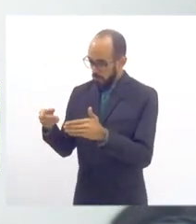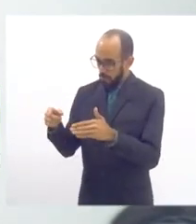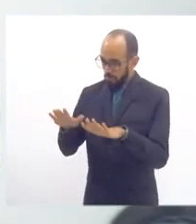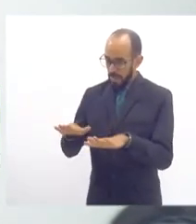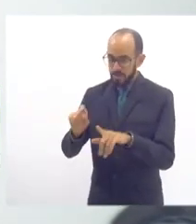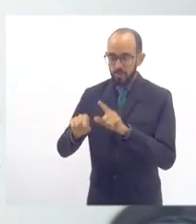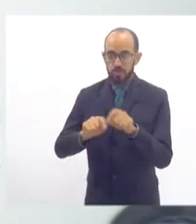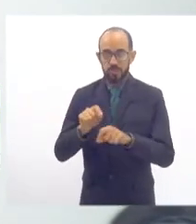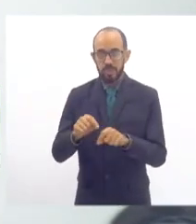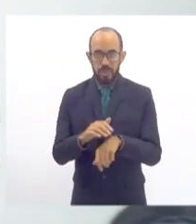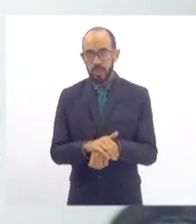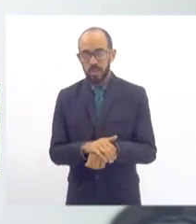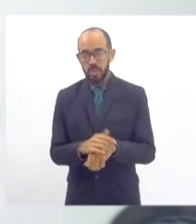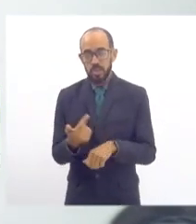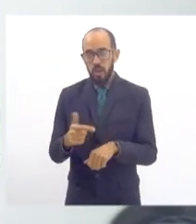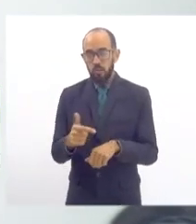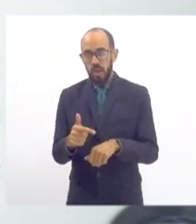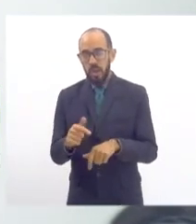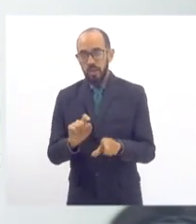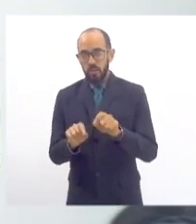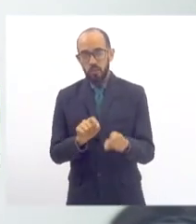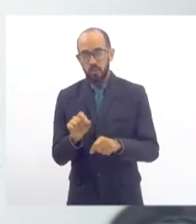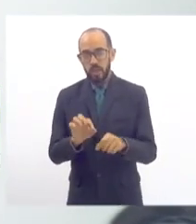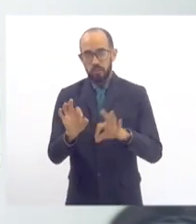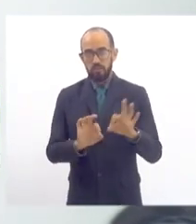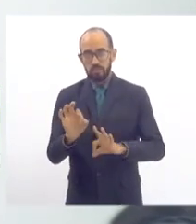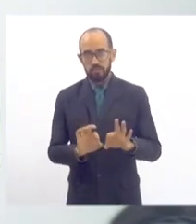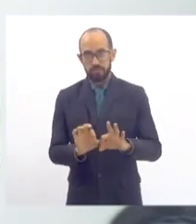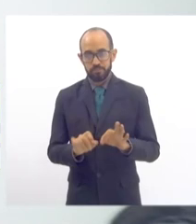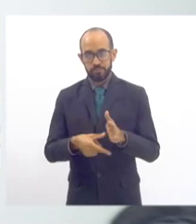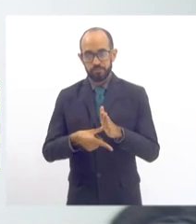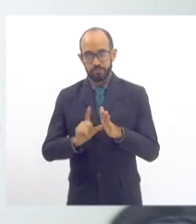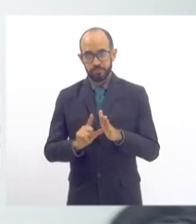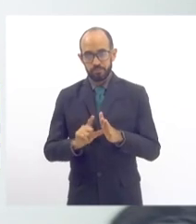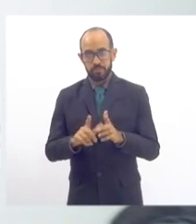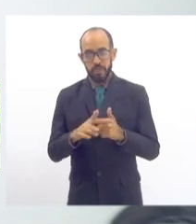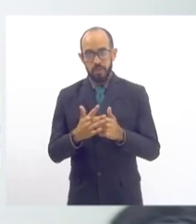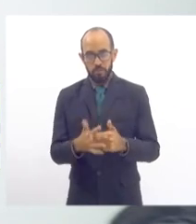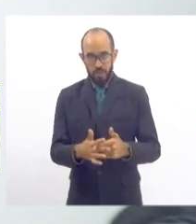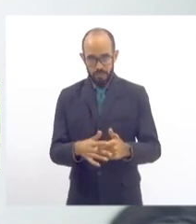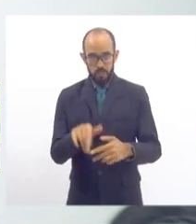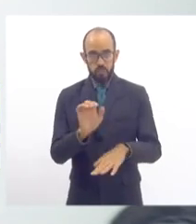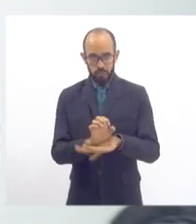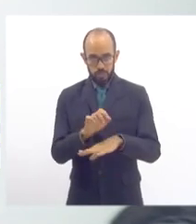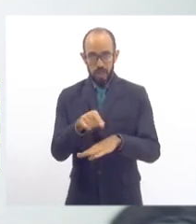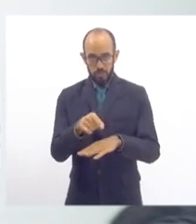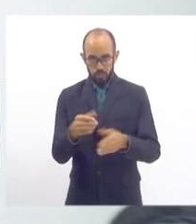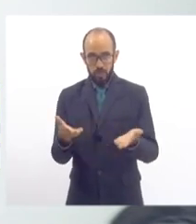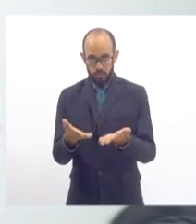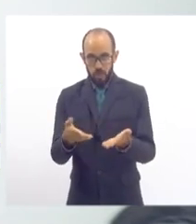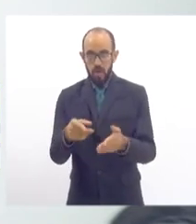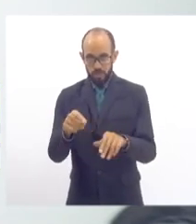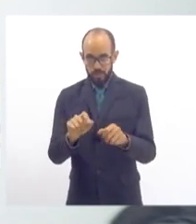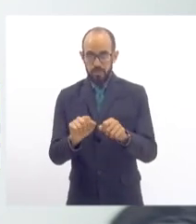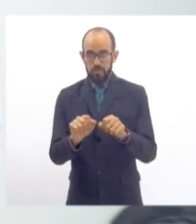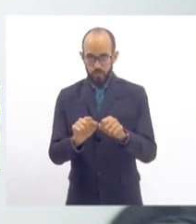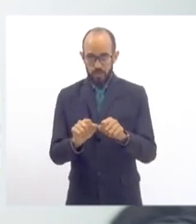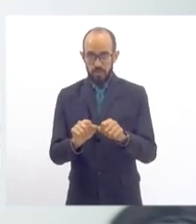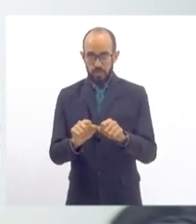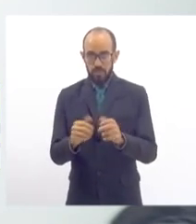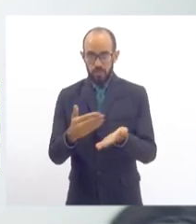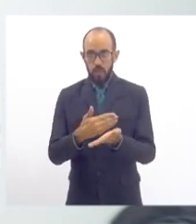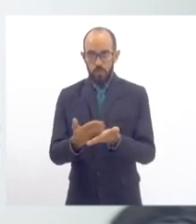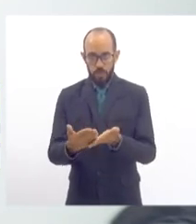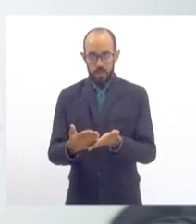Entretanto, não há previsão no plano de recuperação fiscal do Estado, né, esse que foi homologado agora, né, começa a viger a